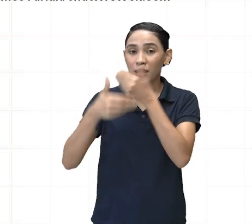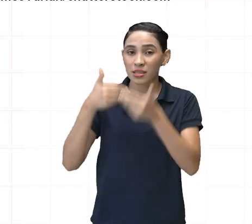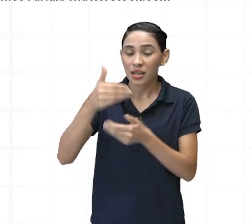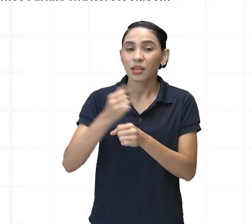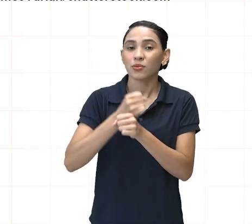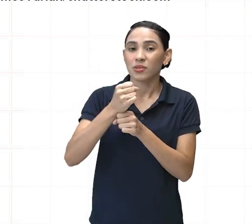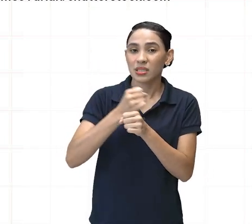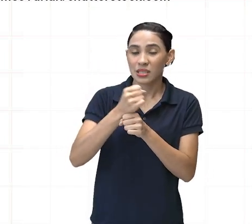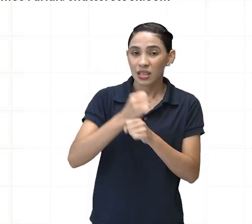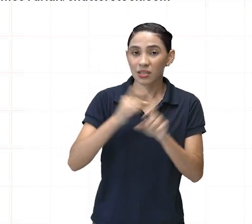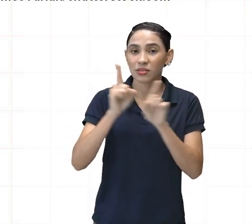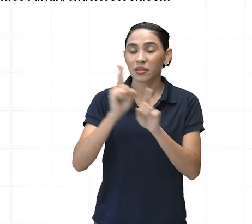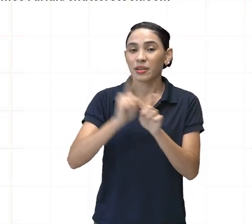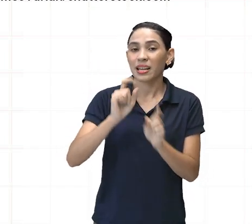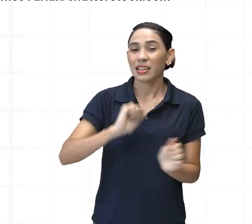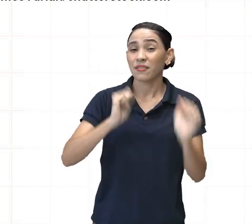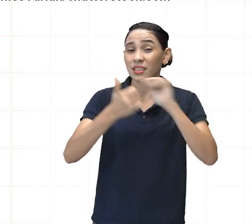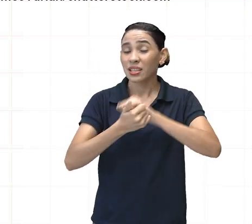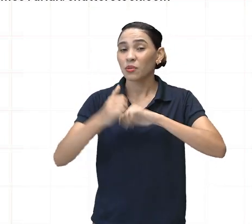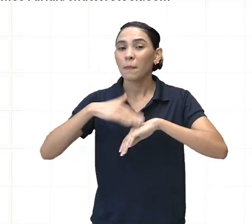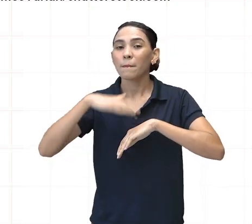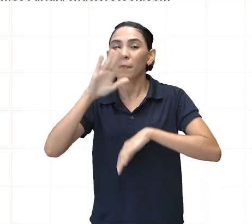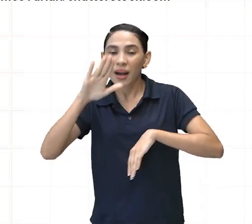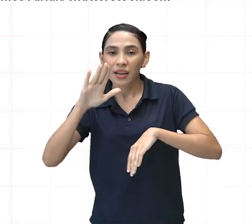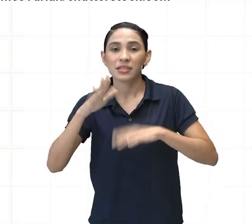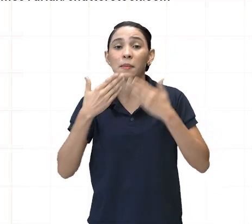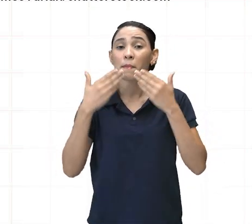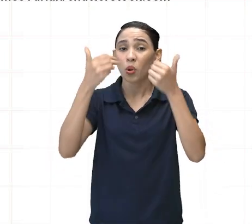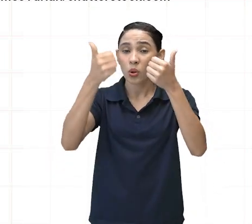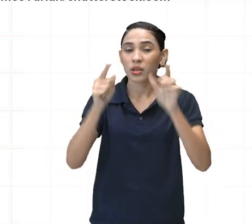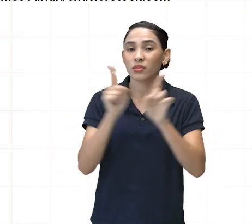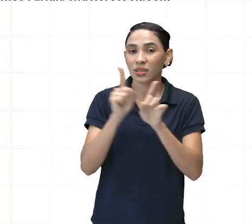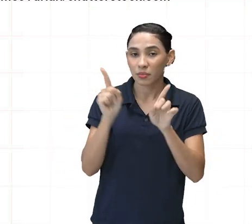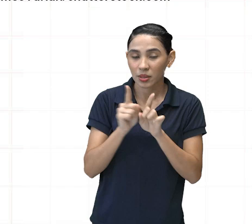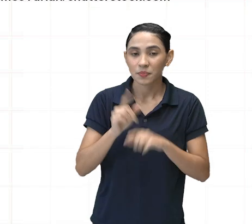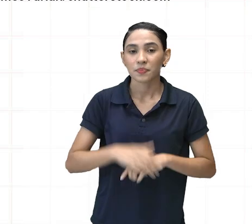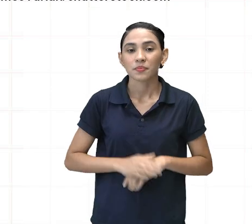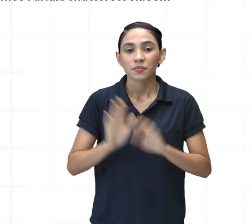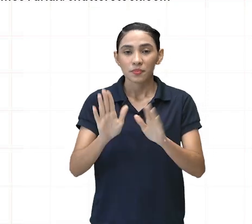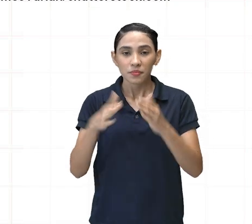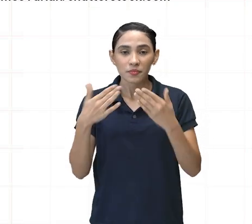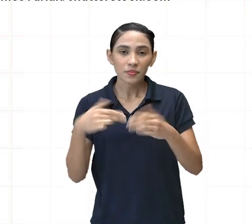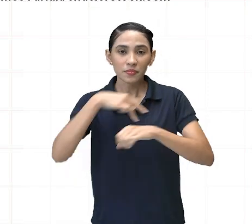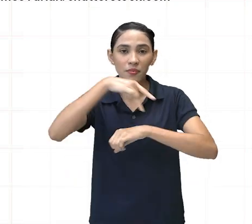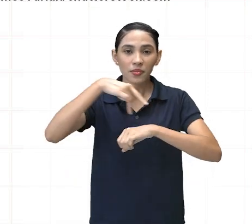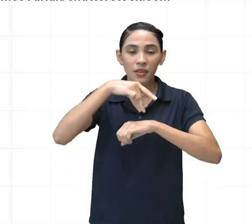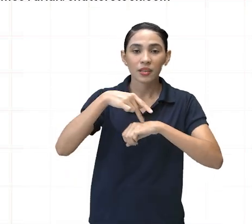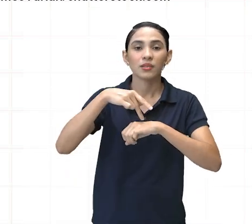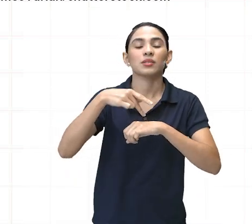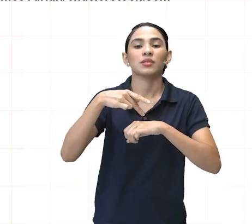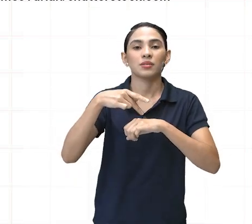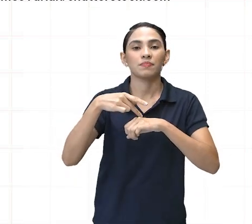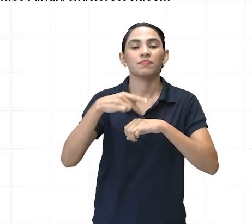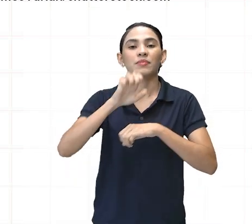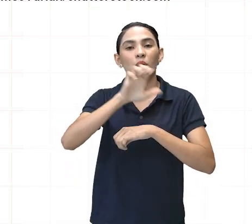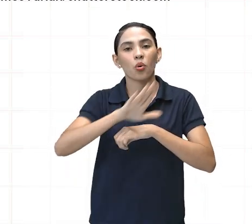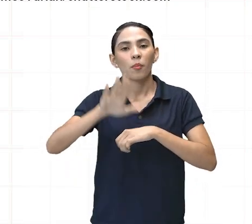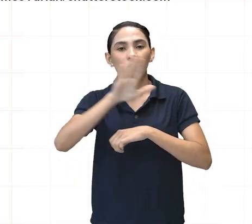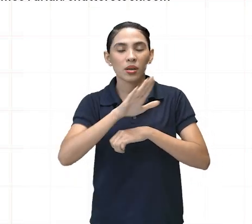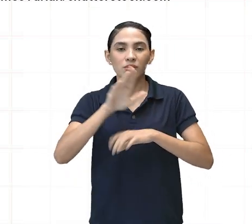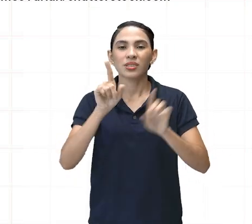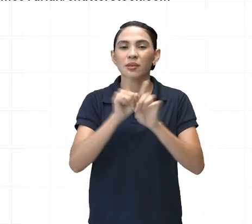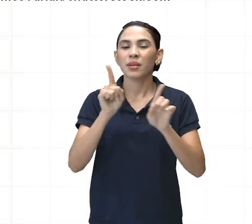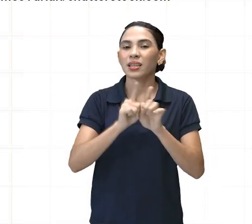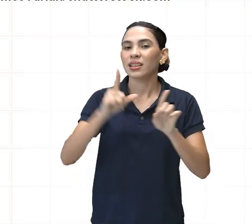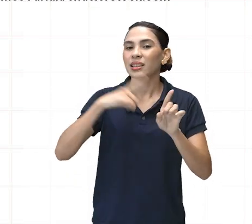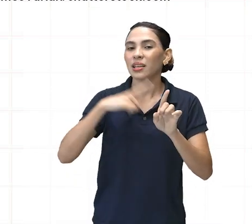anos foi se adaptando cada vez mais e melhorando também. Então, os países europeus, eles acabam